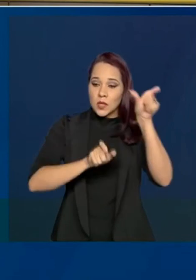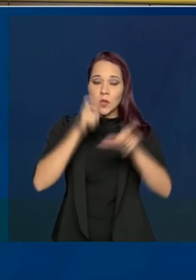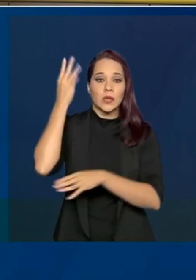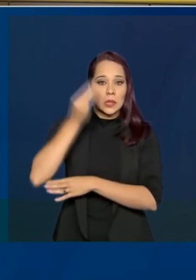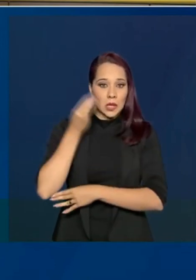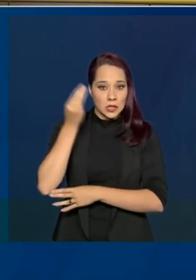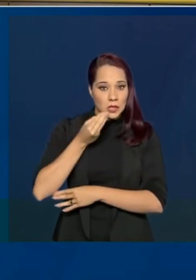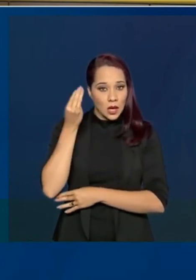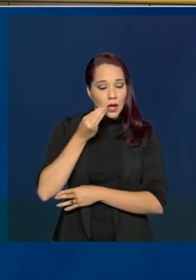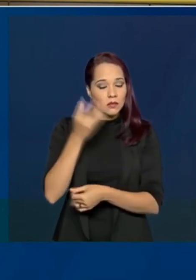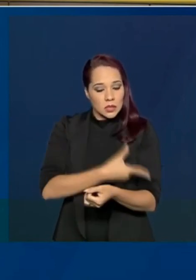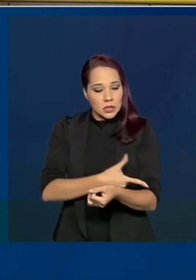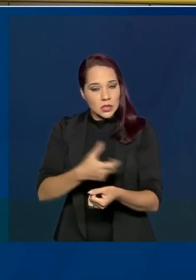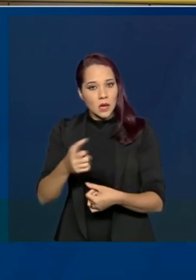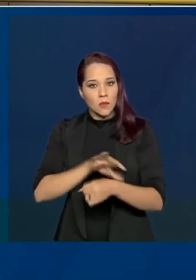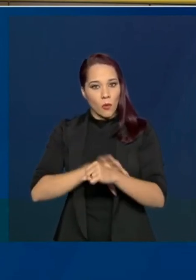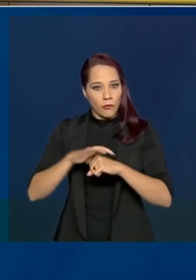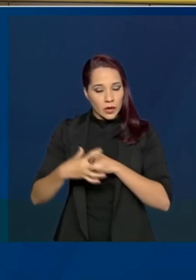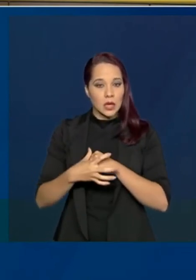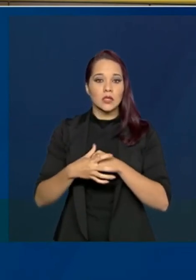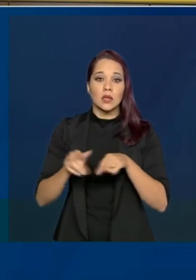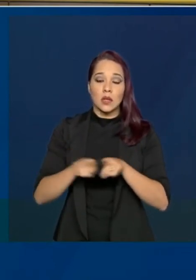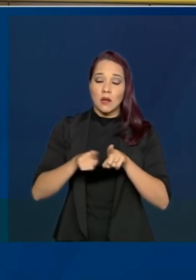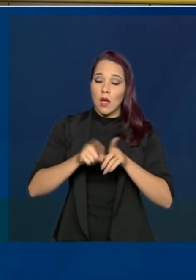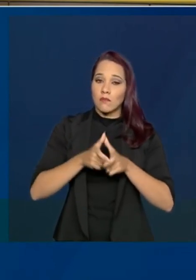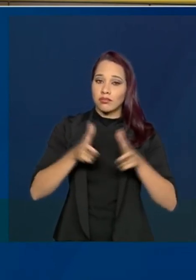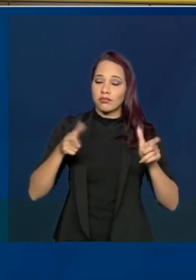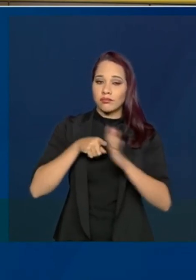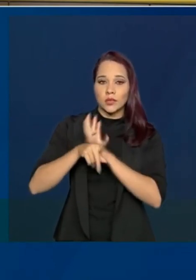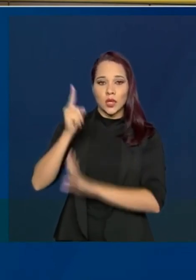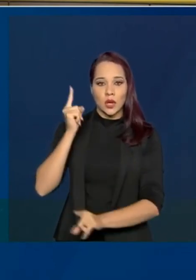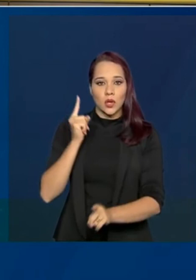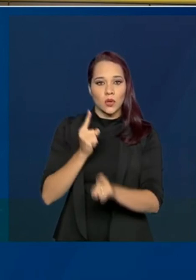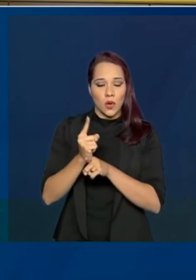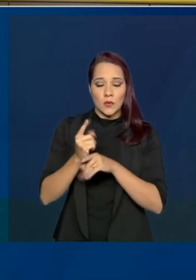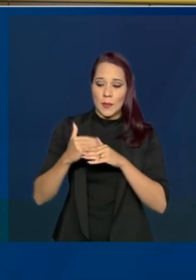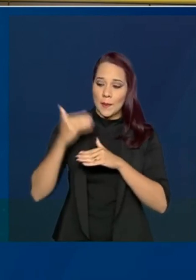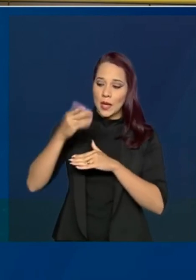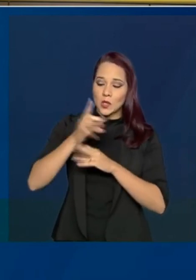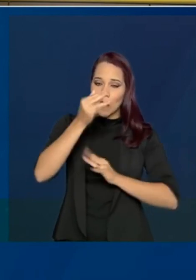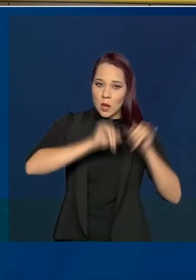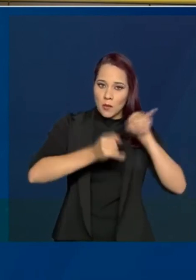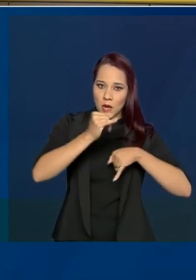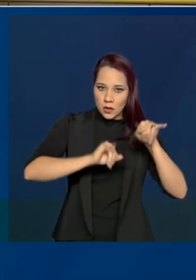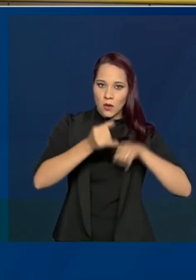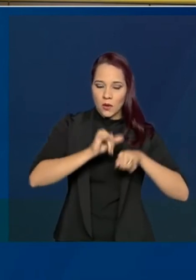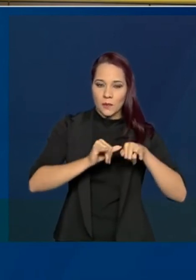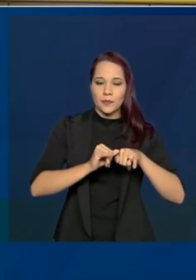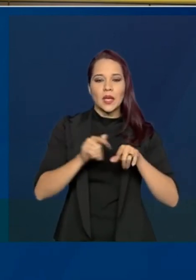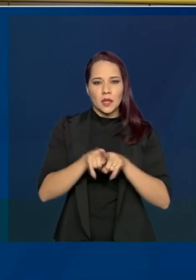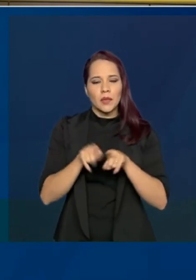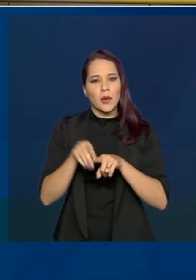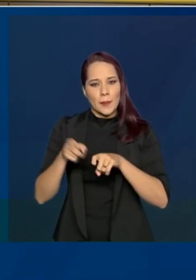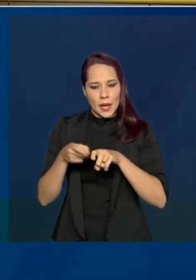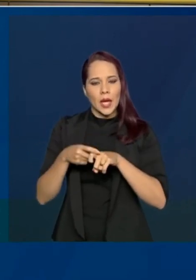testadas e principalmente com a ampliação do diagnóstico para além do laboratorial, para diagnóstico clínico,